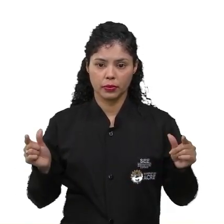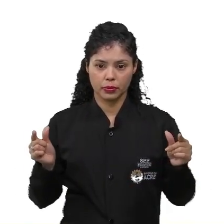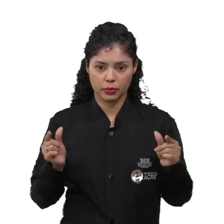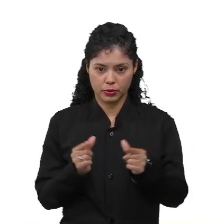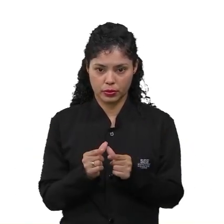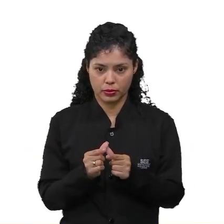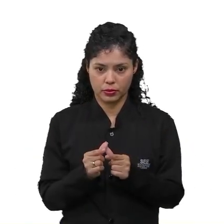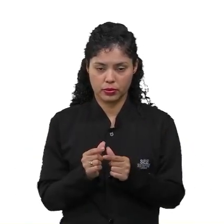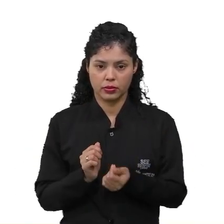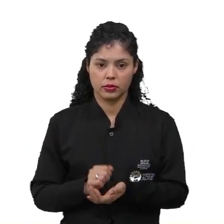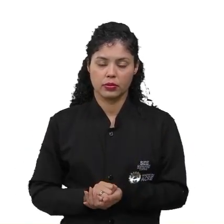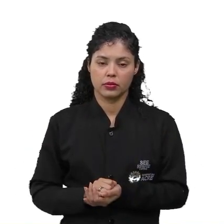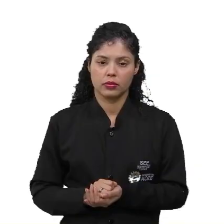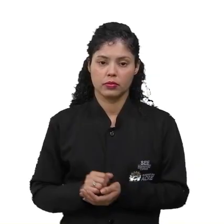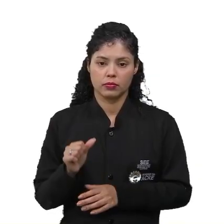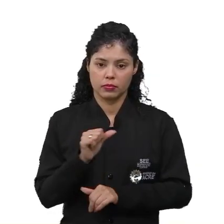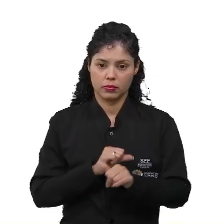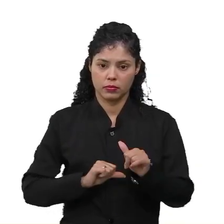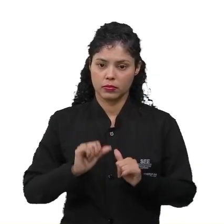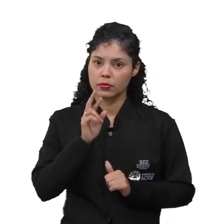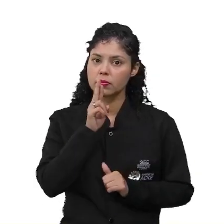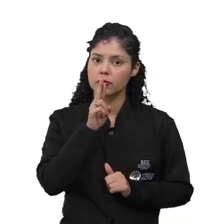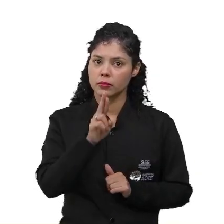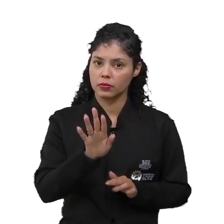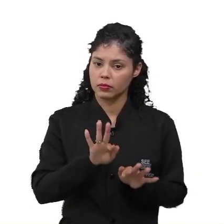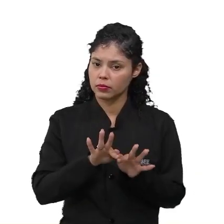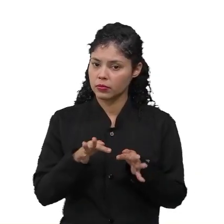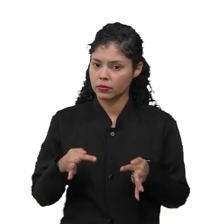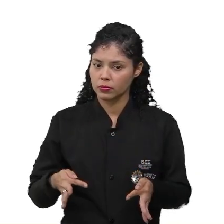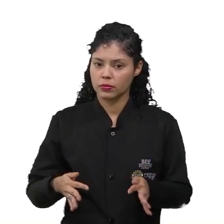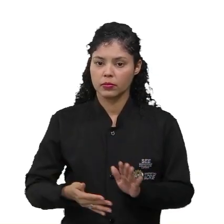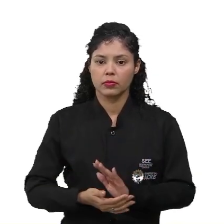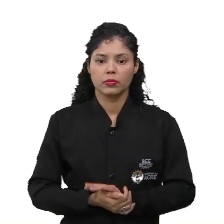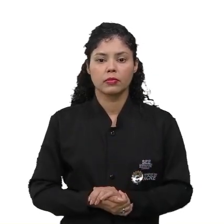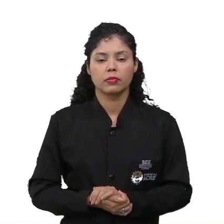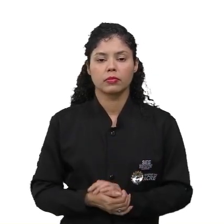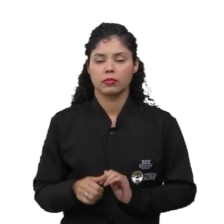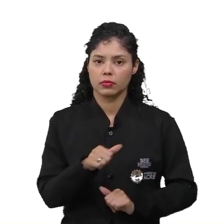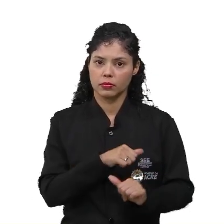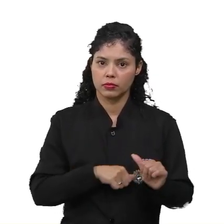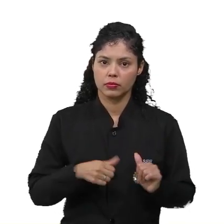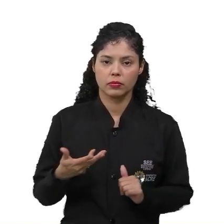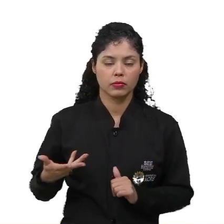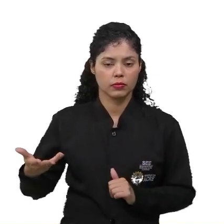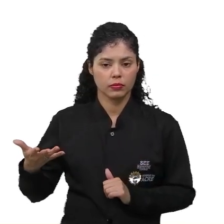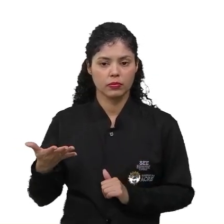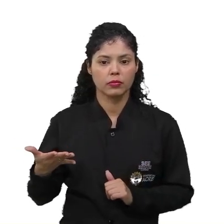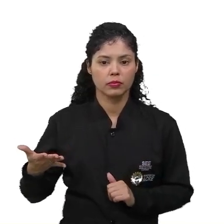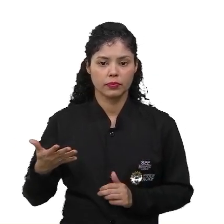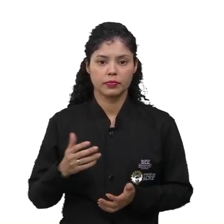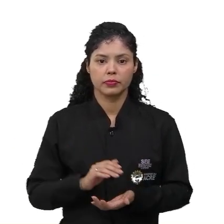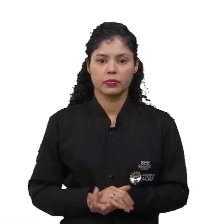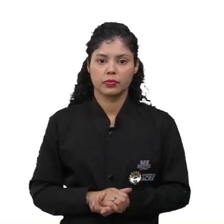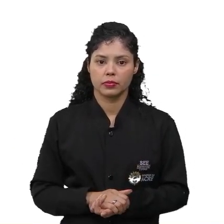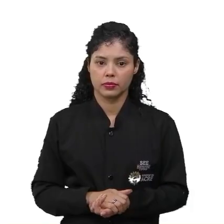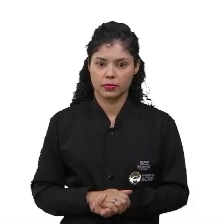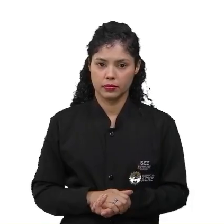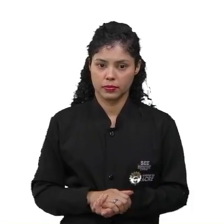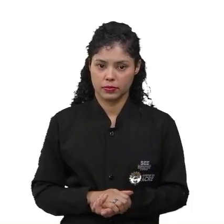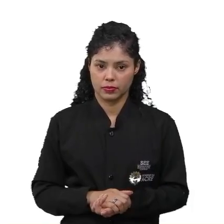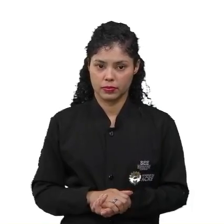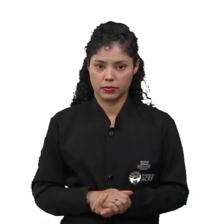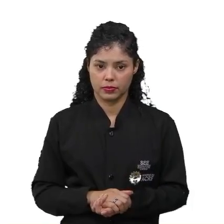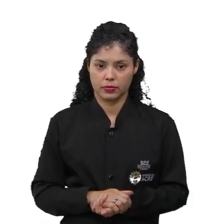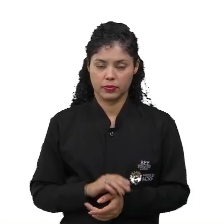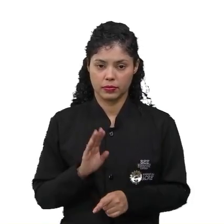de modo a transformar os cálculos em algo mais simples. Aí você muda a base. Digamos que eu queira mudar